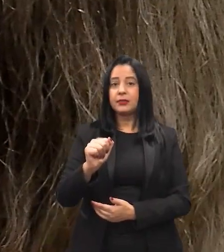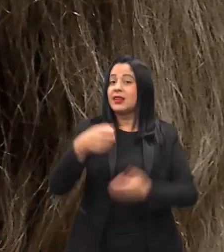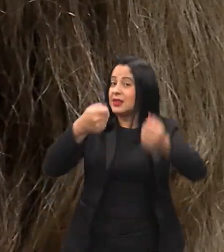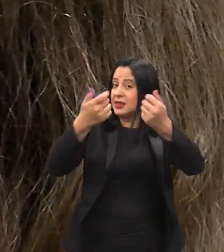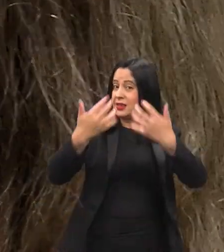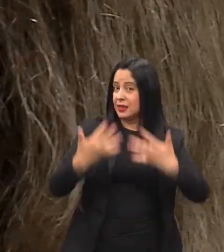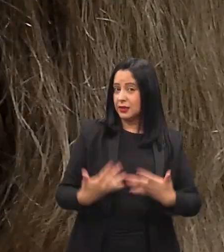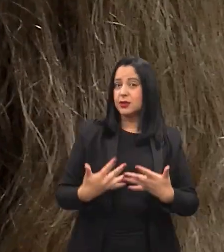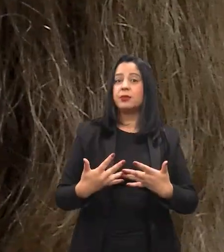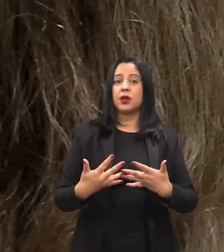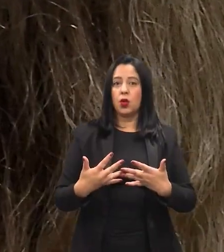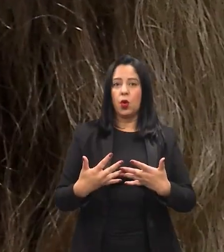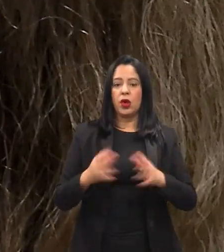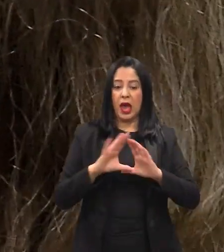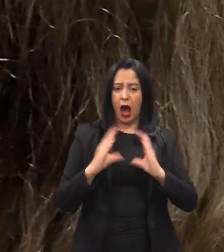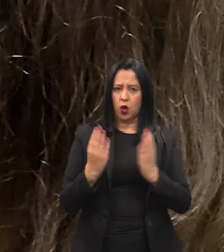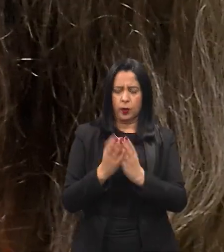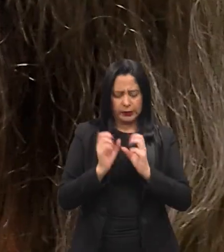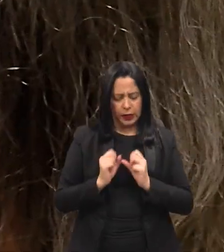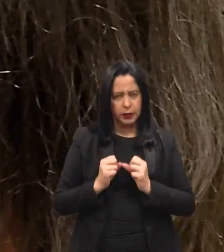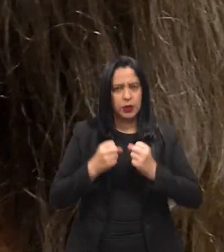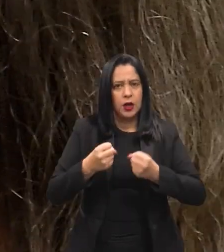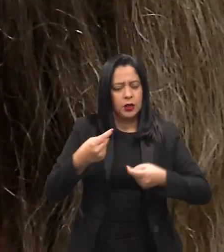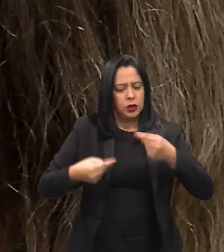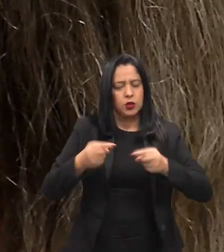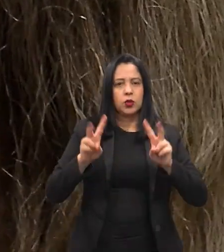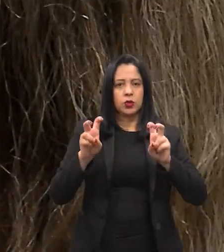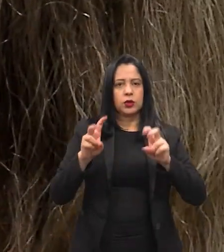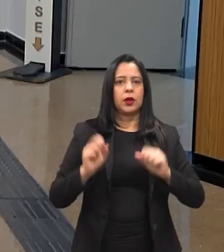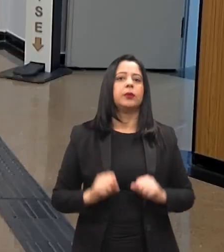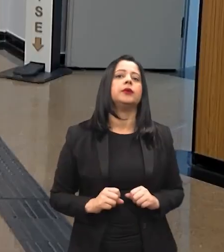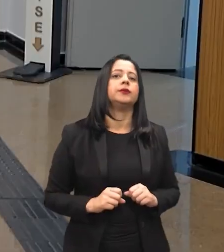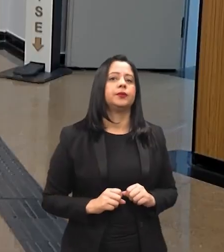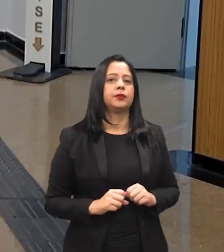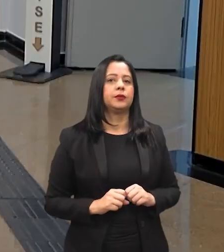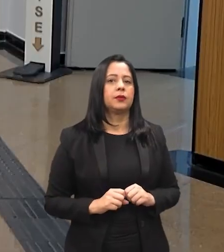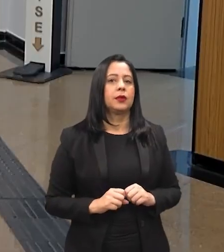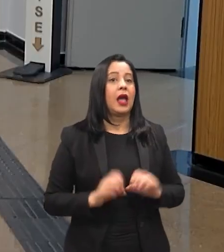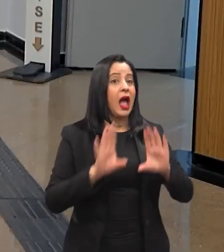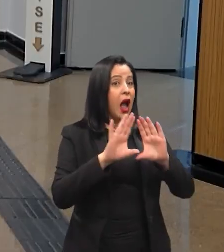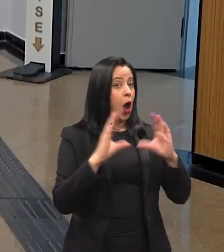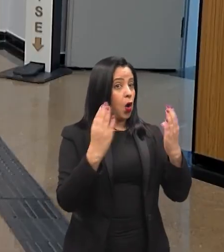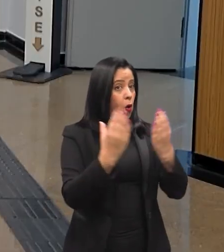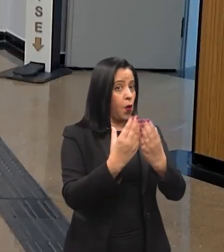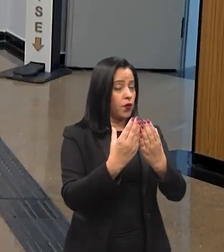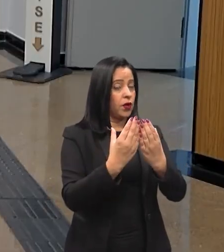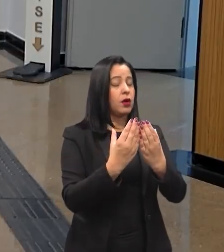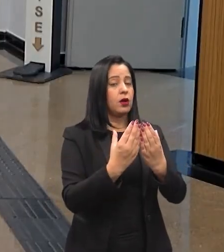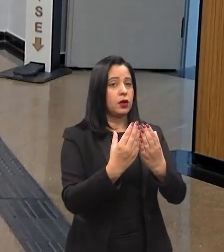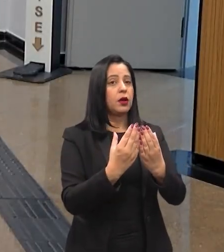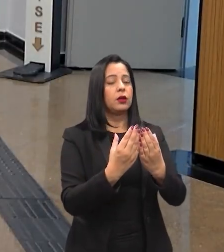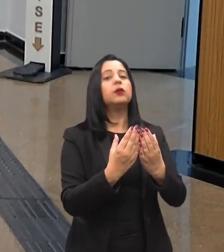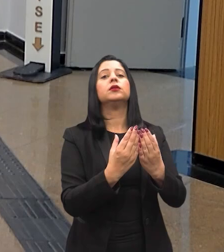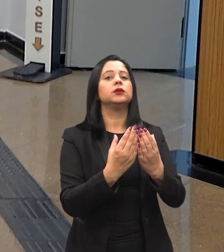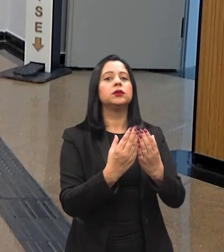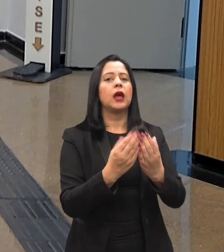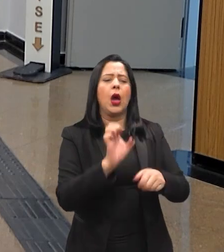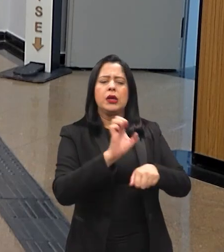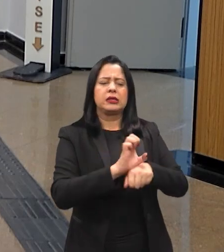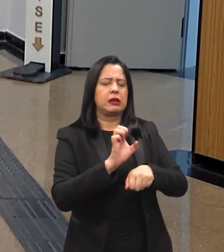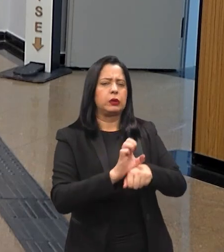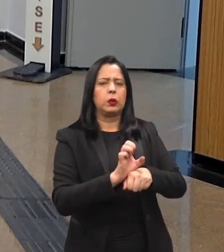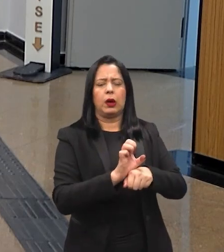organizadoras, ressaltou o empenho da comunidade em debater o tema. A conferência, tanto municipal como